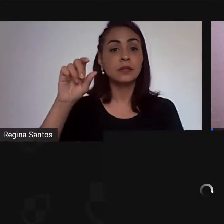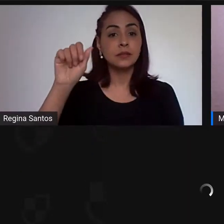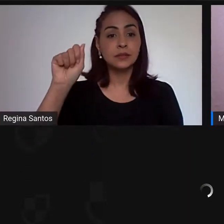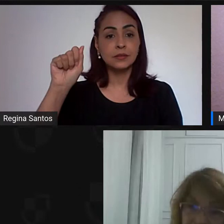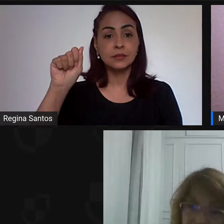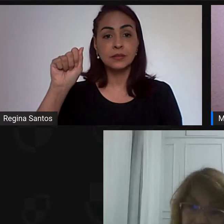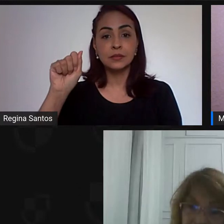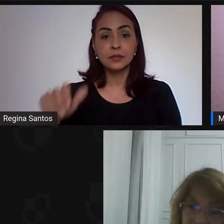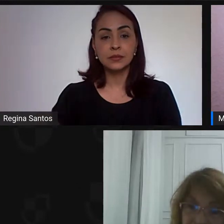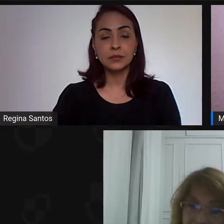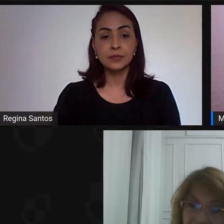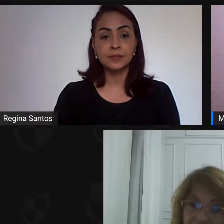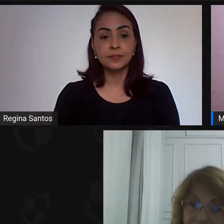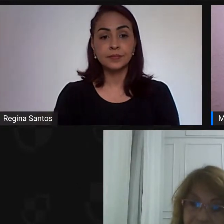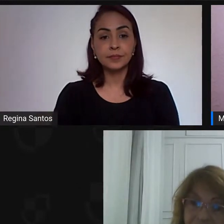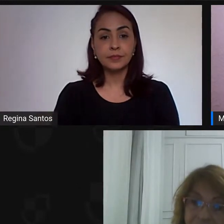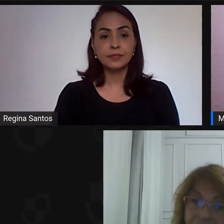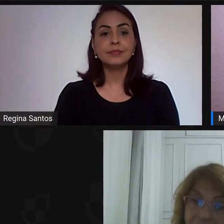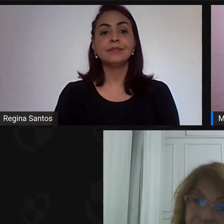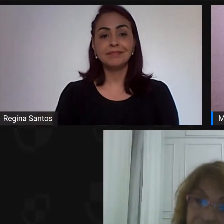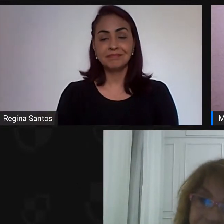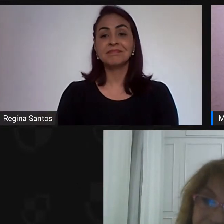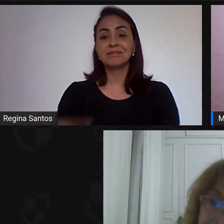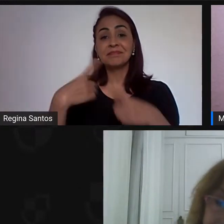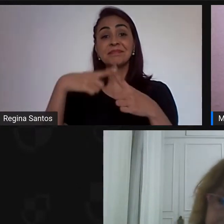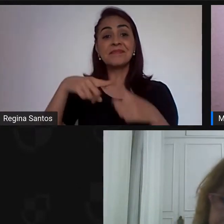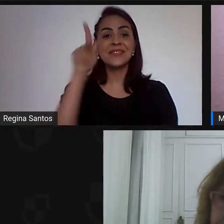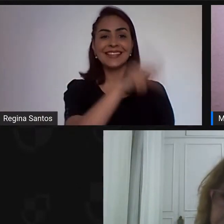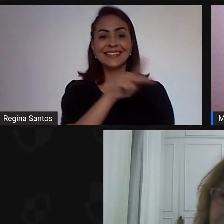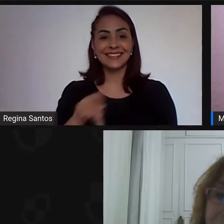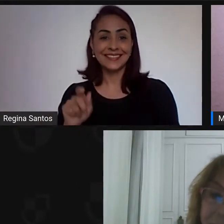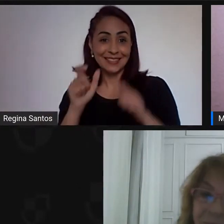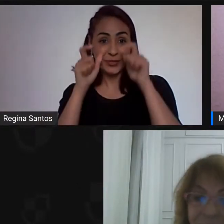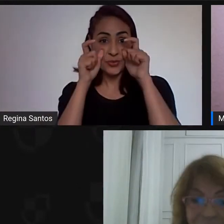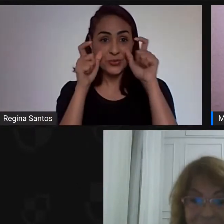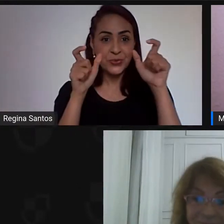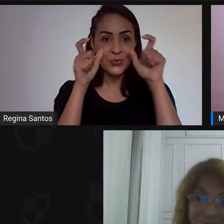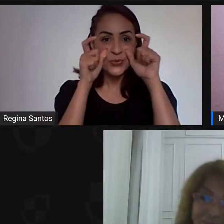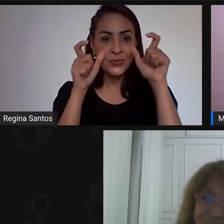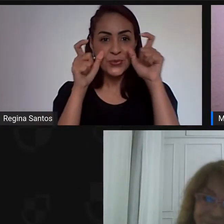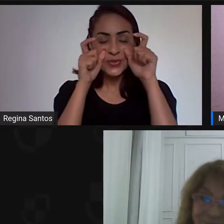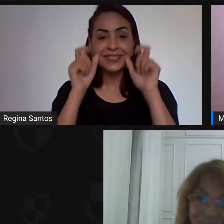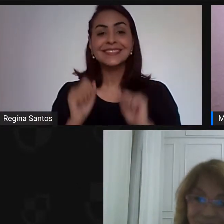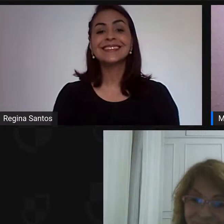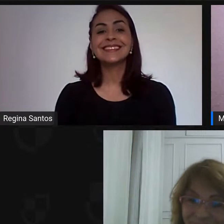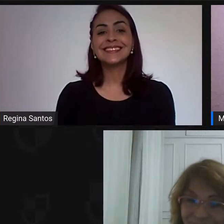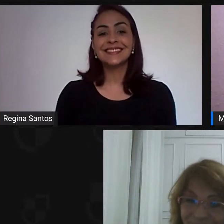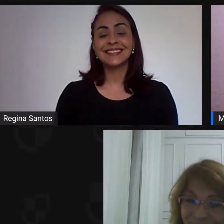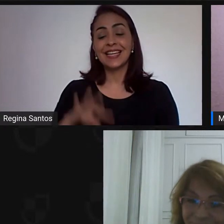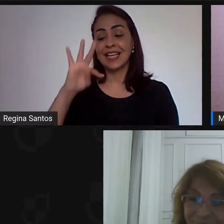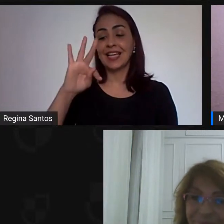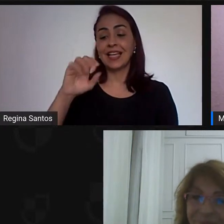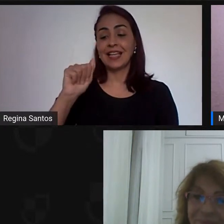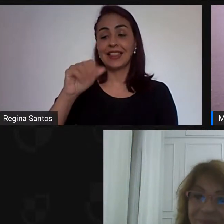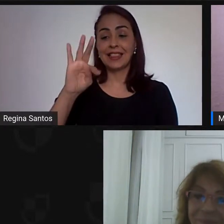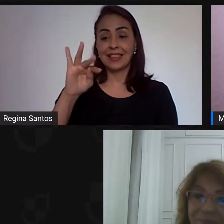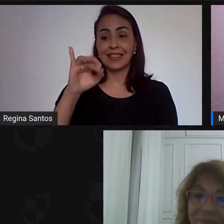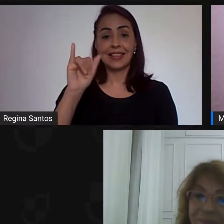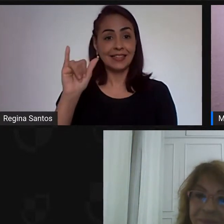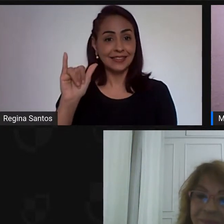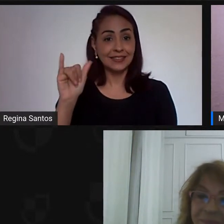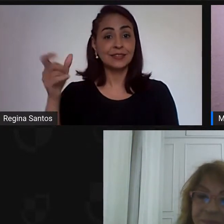As professoras estão interessadas aqui, Olinda. Oi, Olinda, enquanto a Tati volta, por problema de